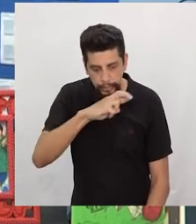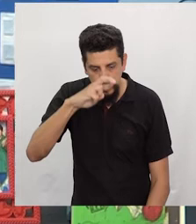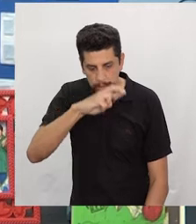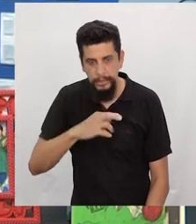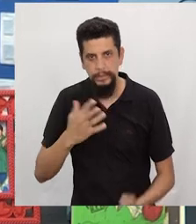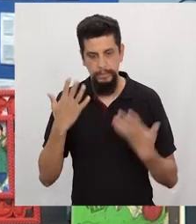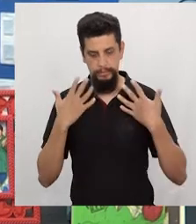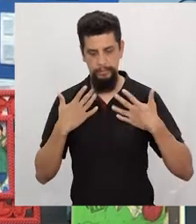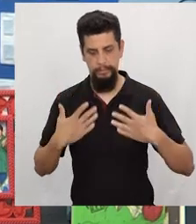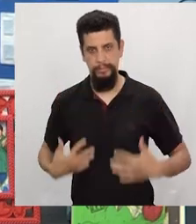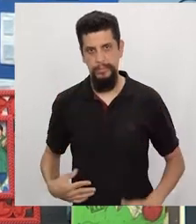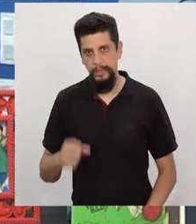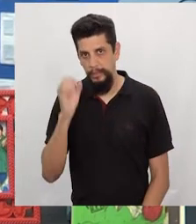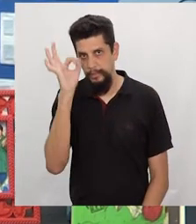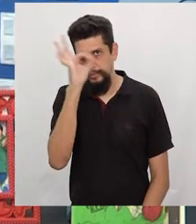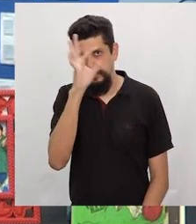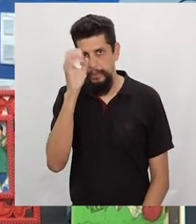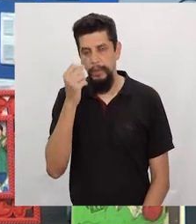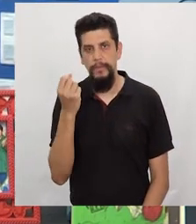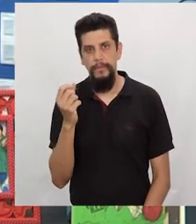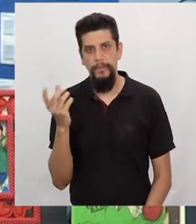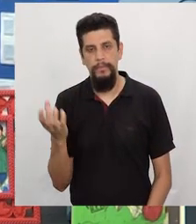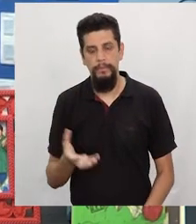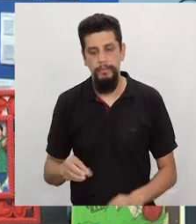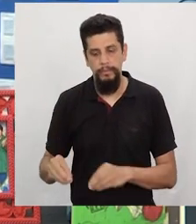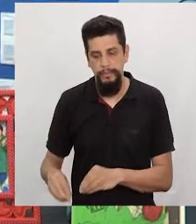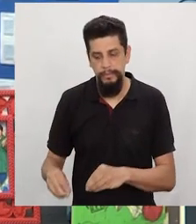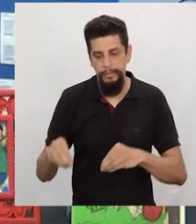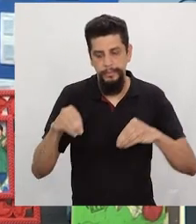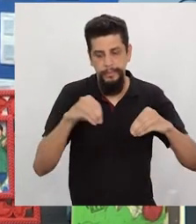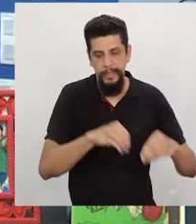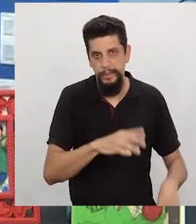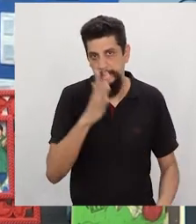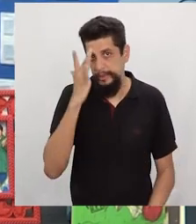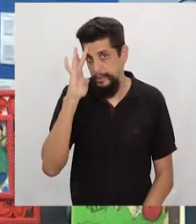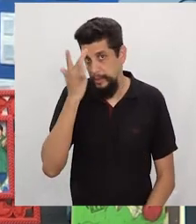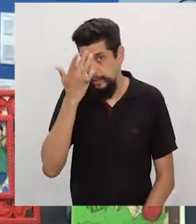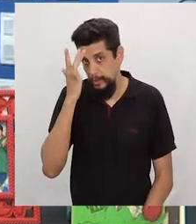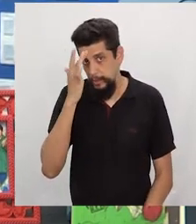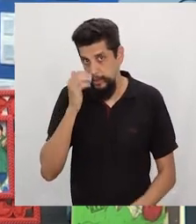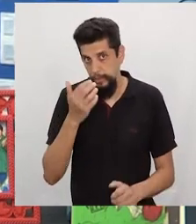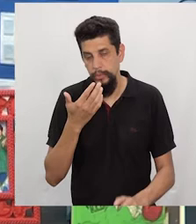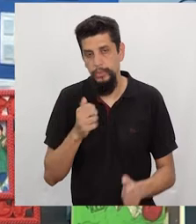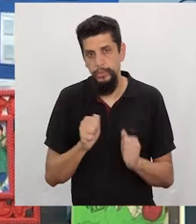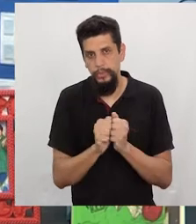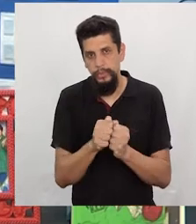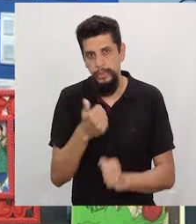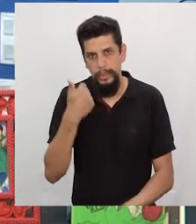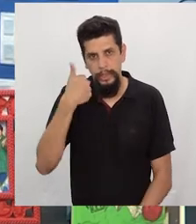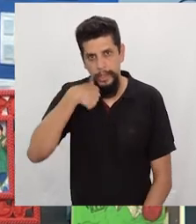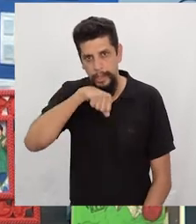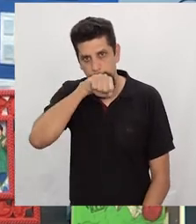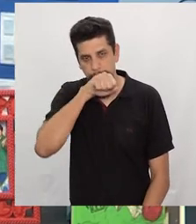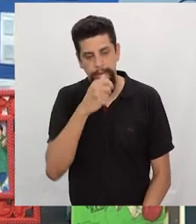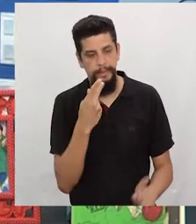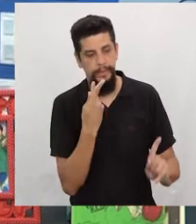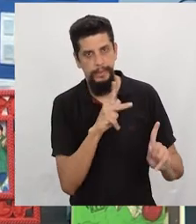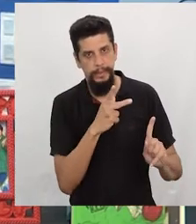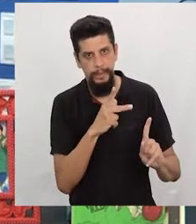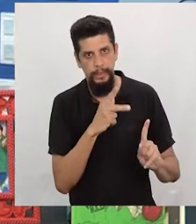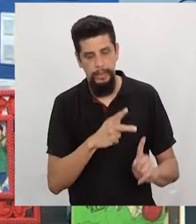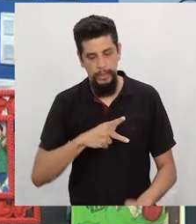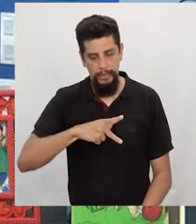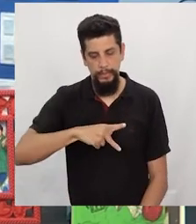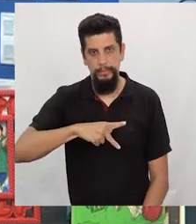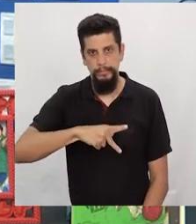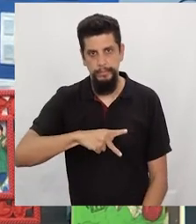capa verde, foi embora para a Índia junto com a mãe dele. E então, O Pipo ficou morrendo